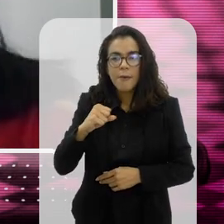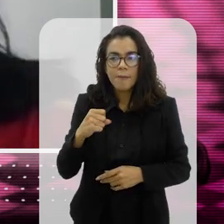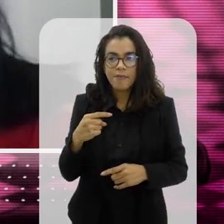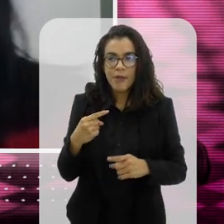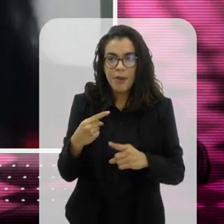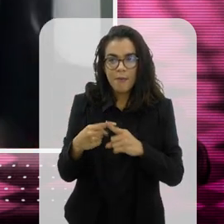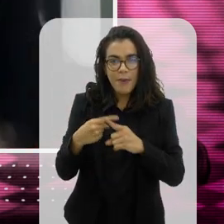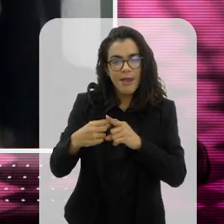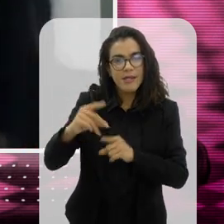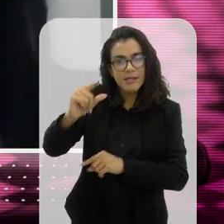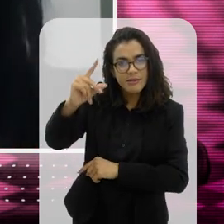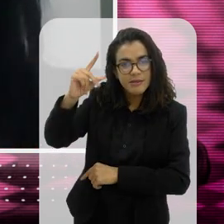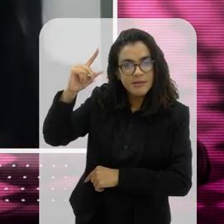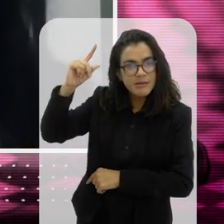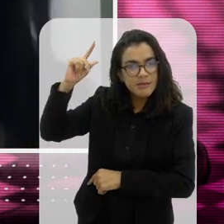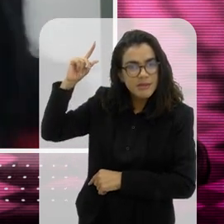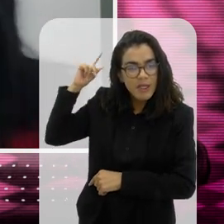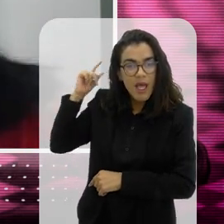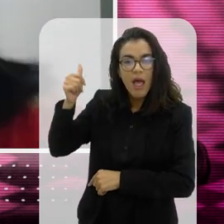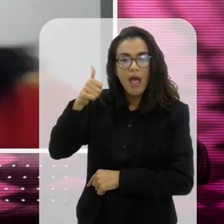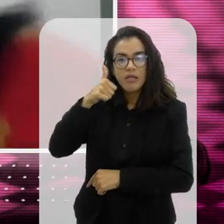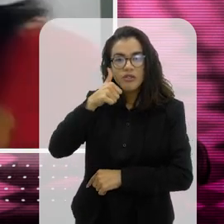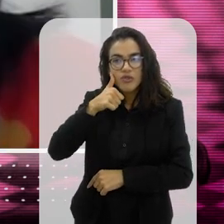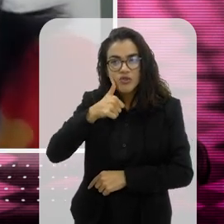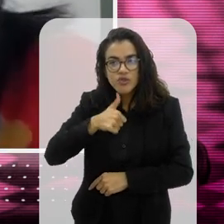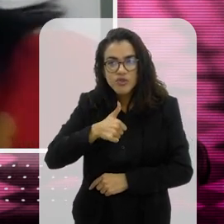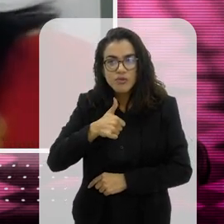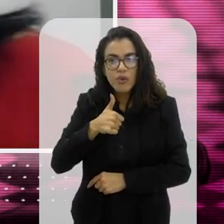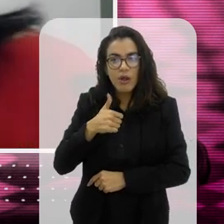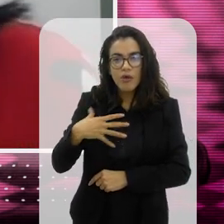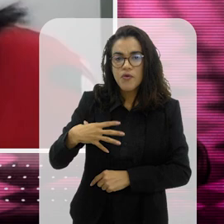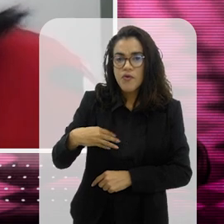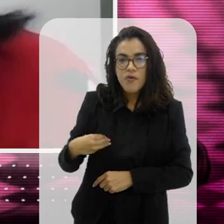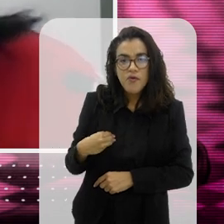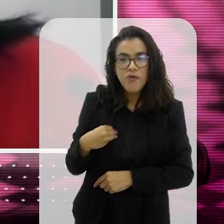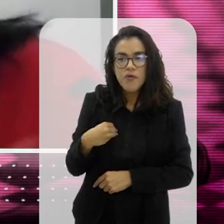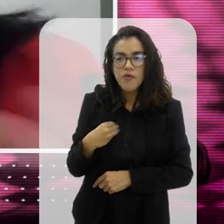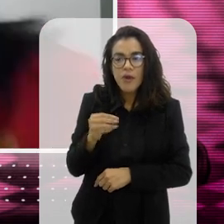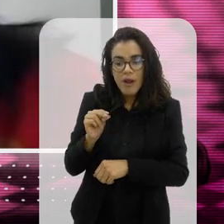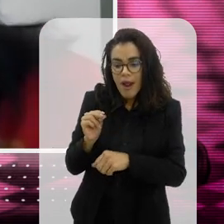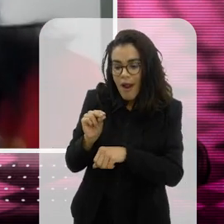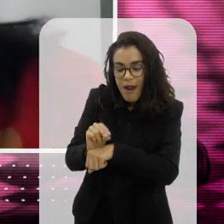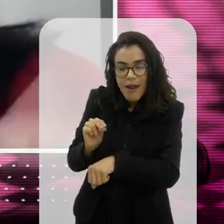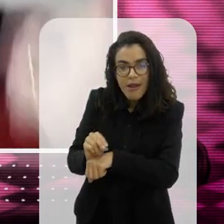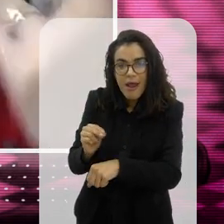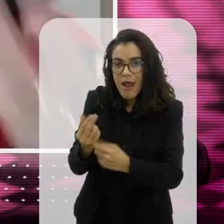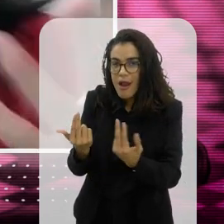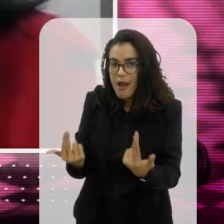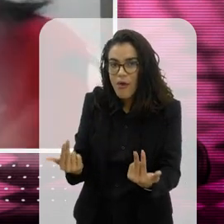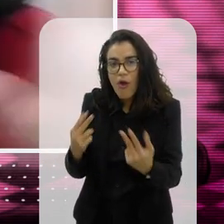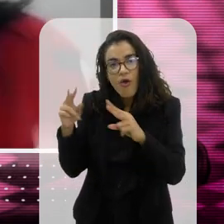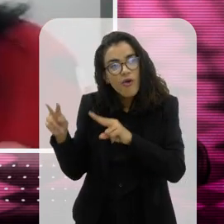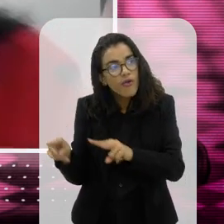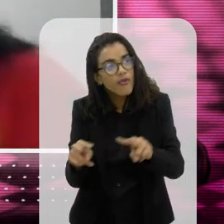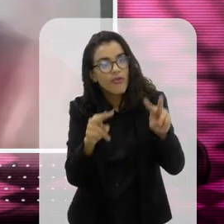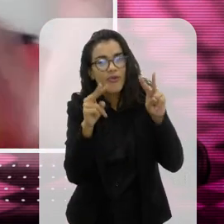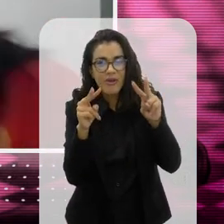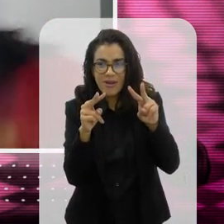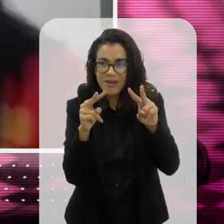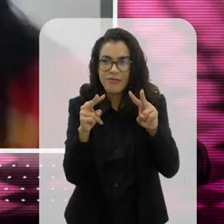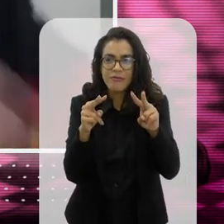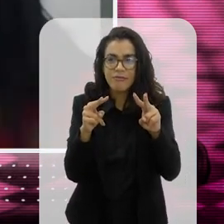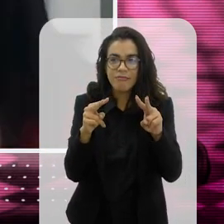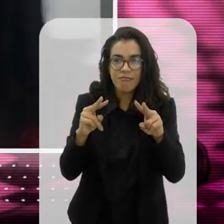gente pensa no tempo passado, como a Denise falou, as mulheres faziam aquilo e os filhos eram criados daquela forma, que era a reprodução, que eles viam. Então,